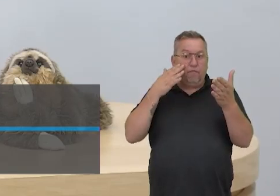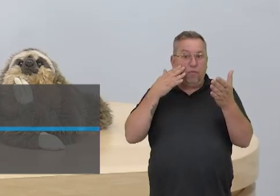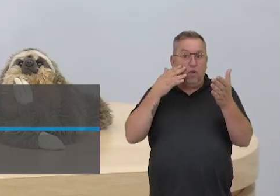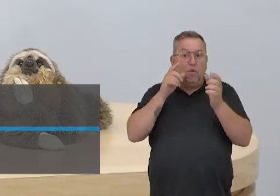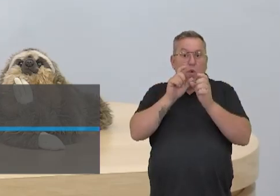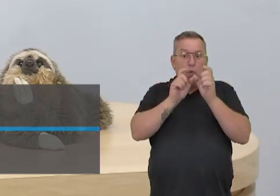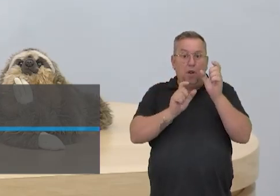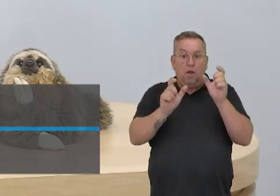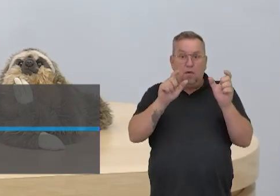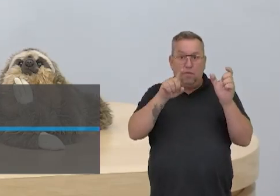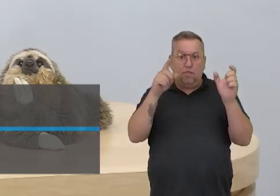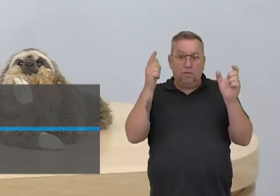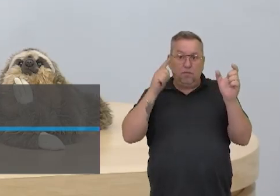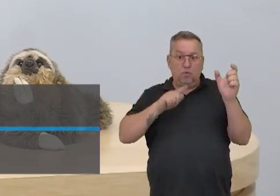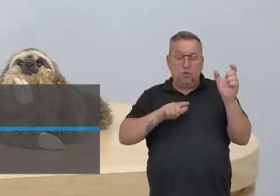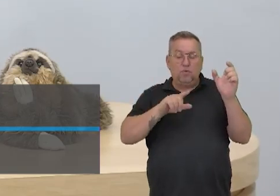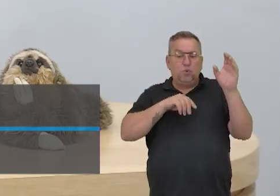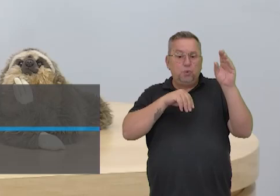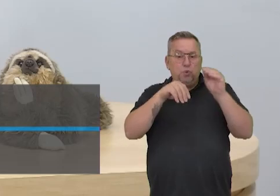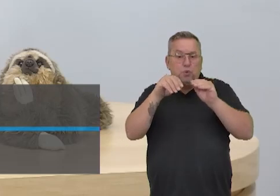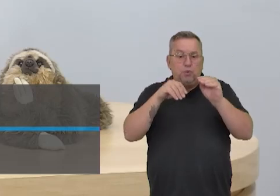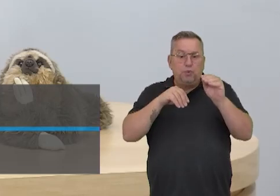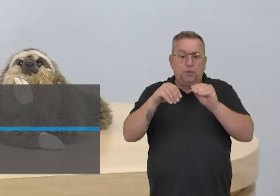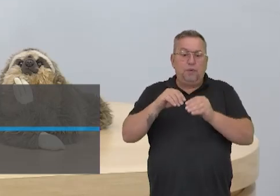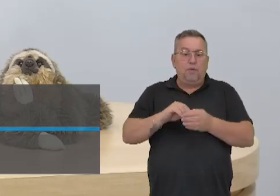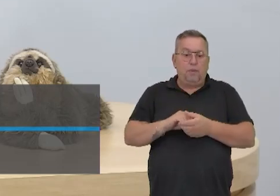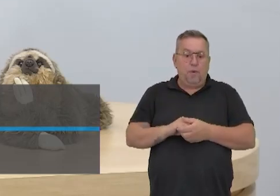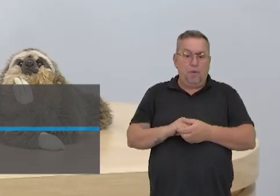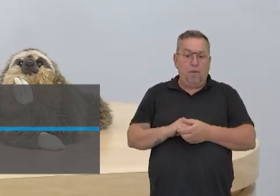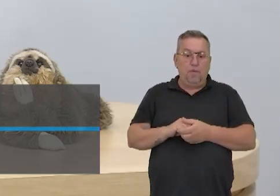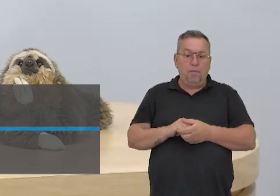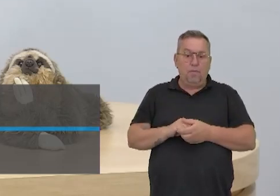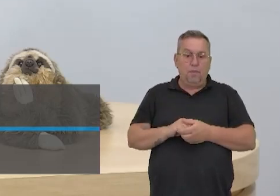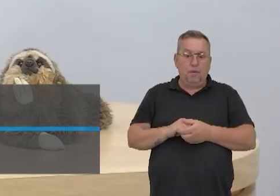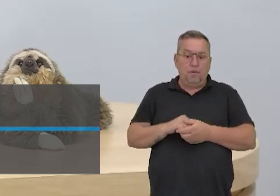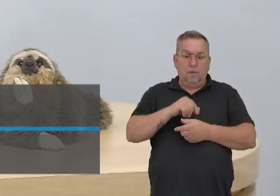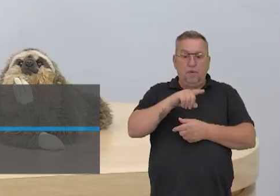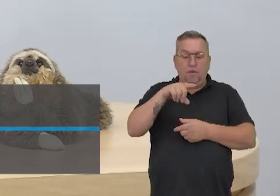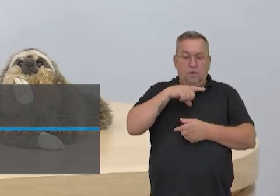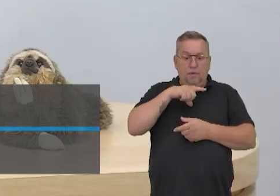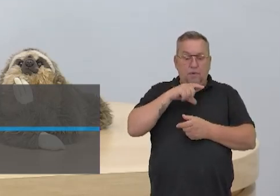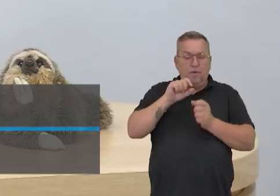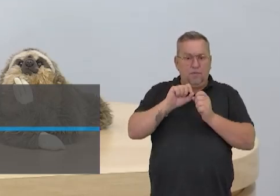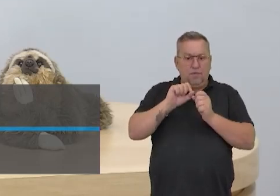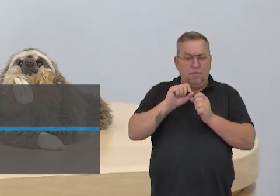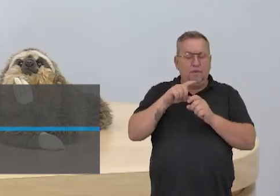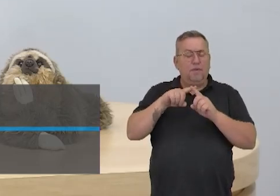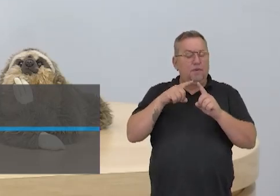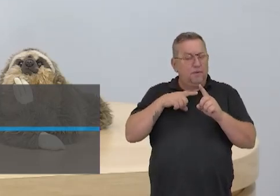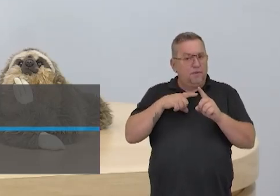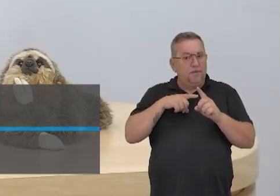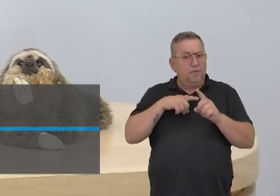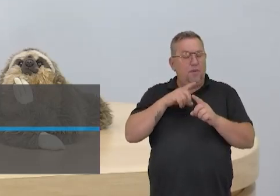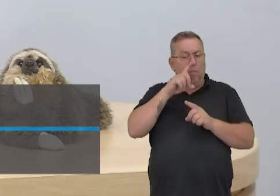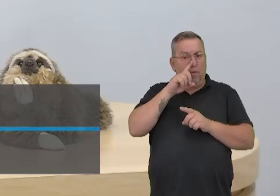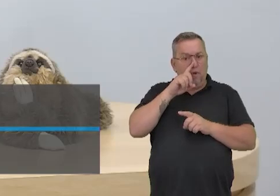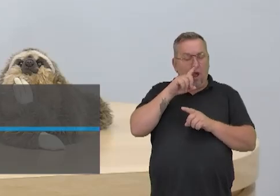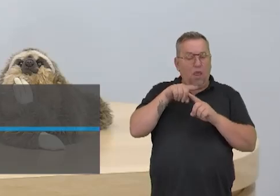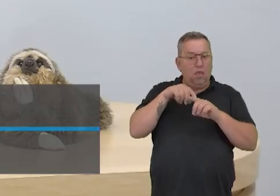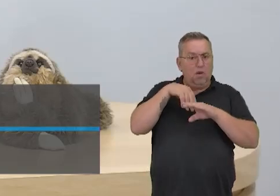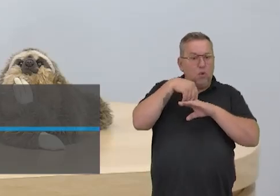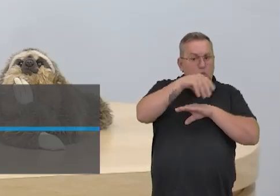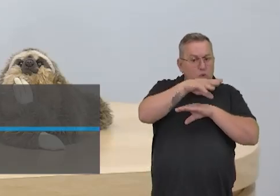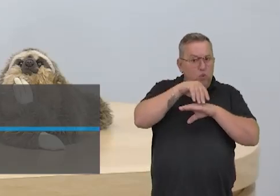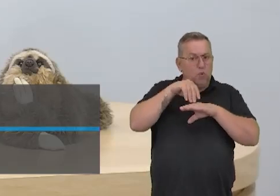palavra, é disso, de você não ser manipulado. Isso. Né? Então, você fica muito vulnerável a repassar